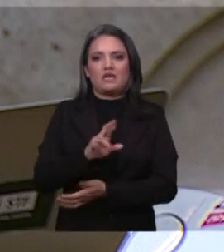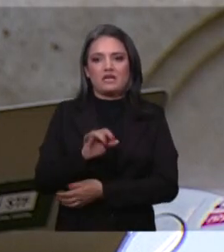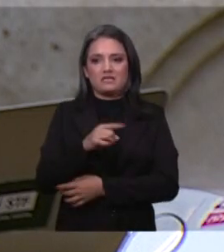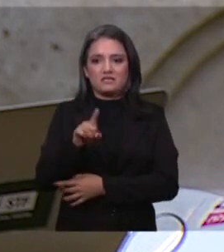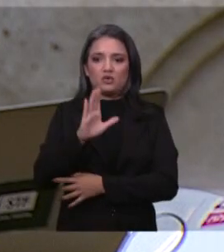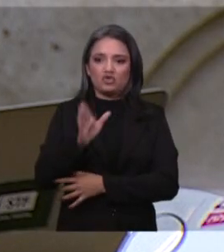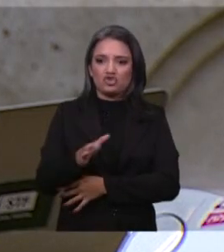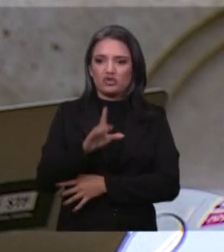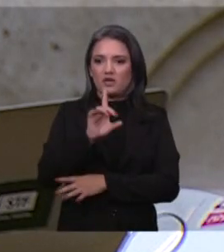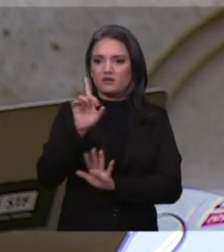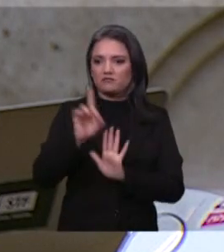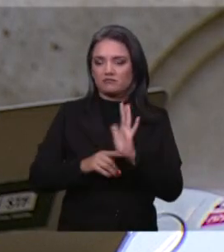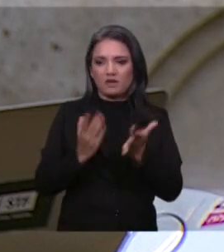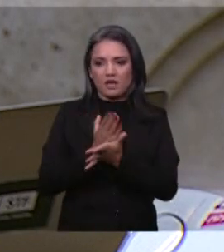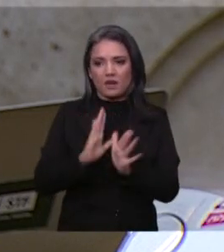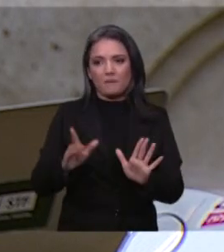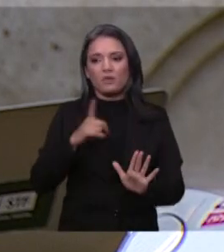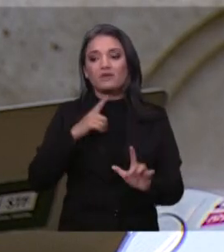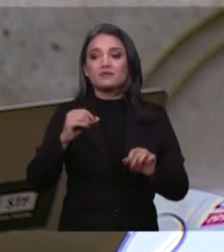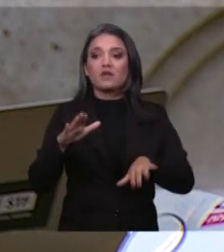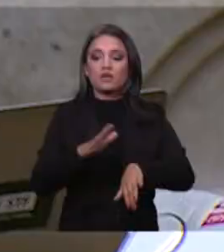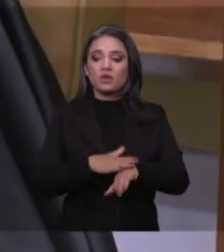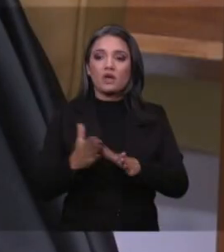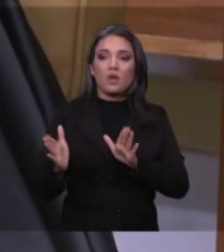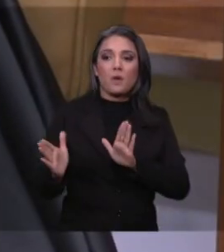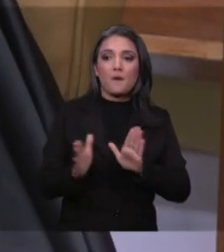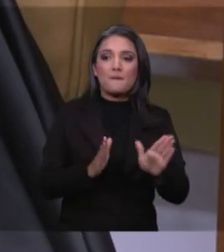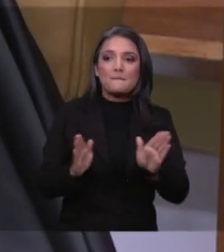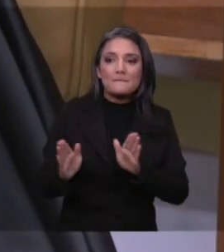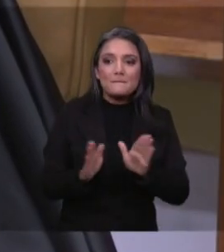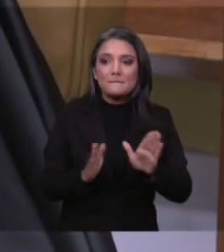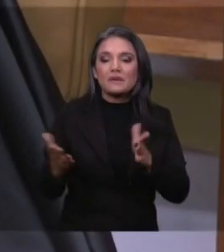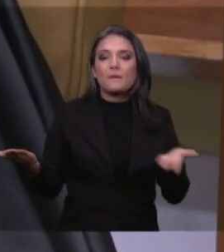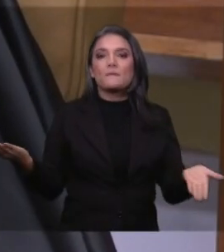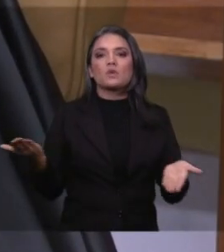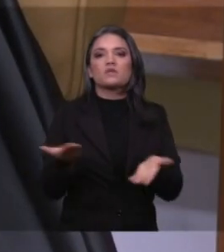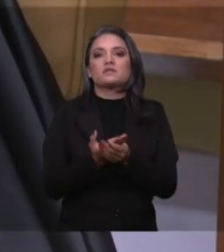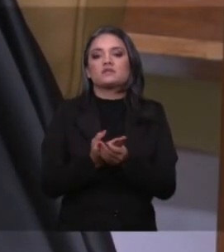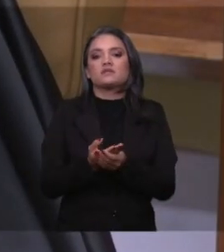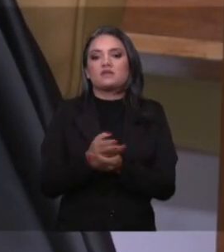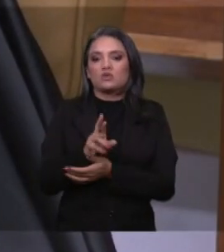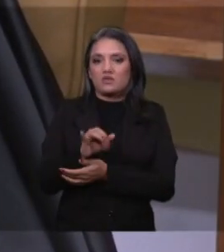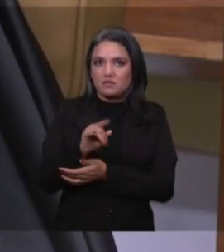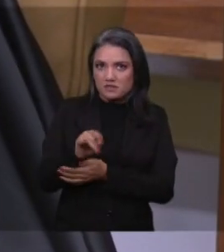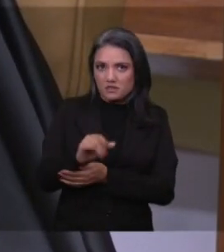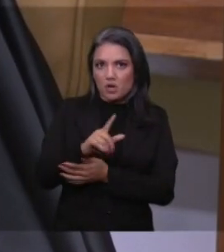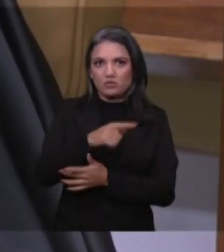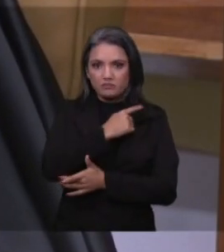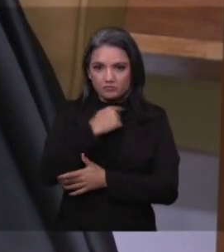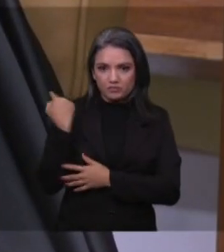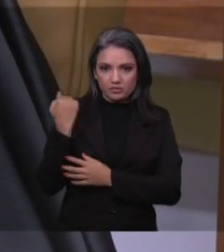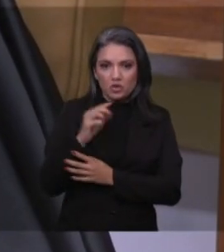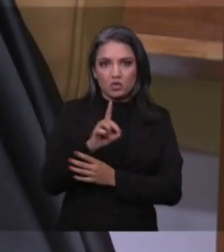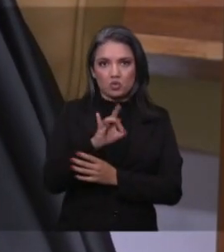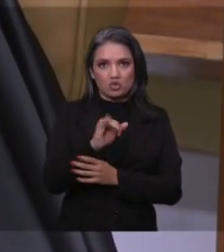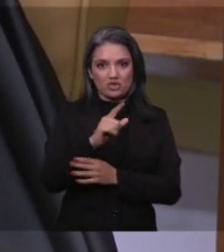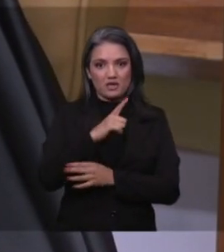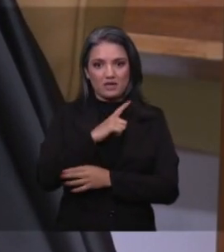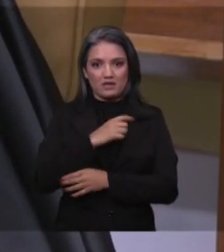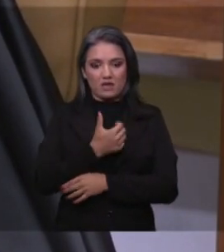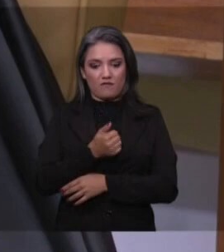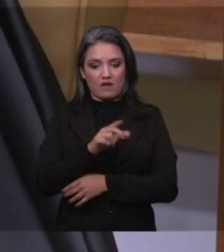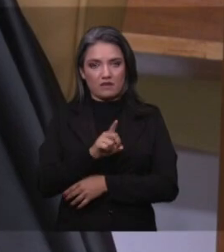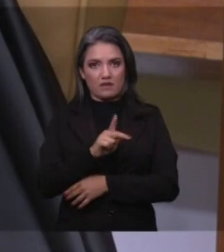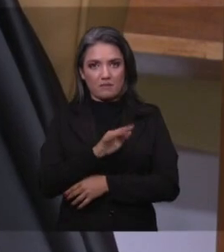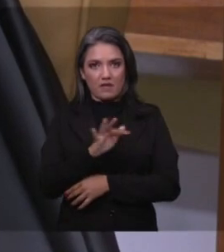direito. Consignando... Talvez. O prazo para a propositura das ações rescisórias decaiu na data do trânsito em julgado